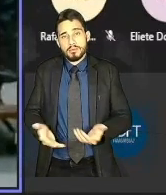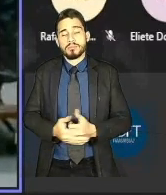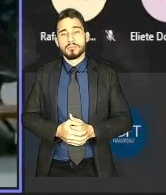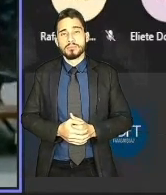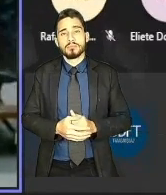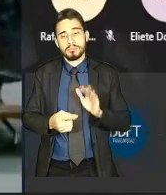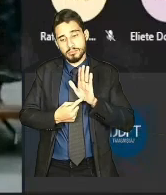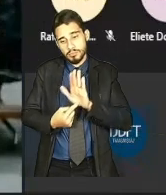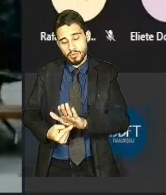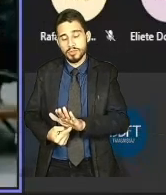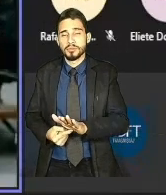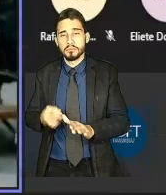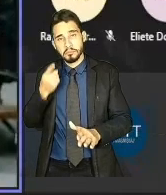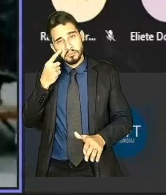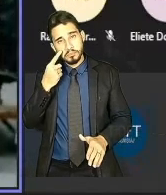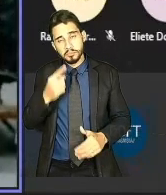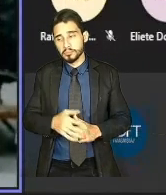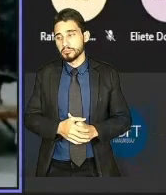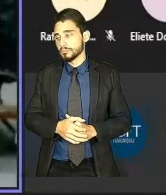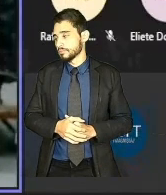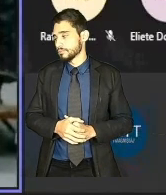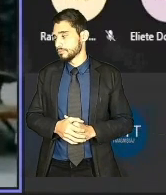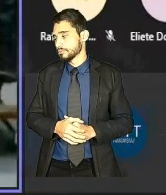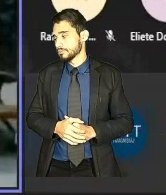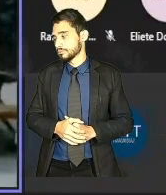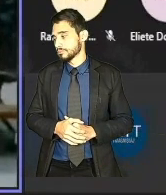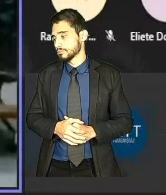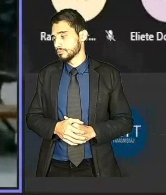no presente caso. Um caso fortuito,